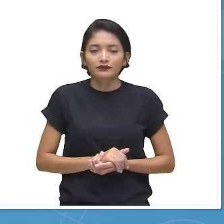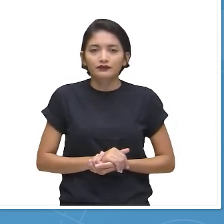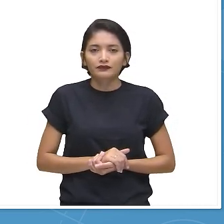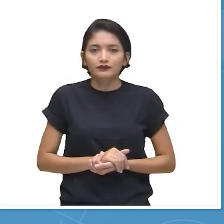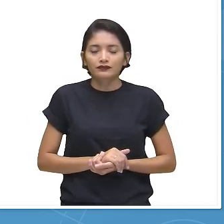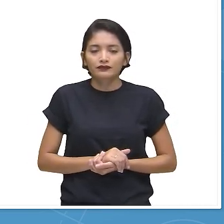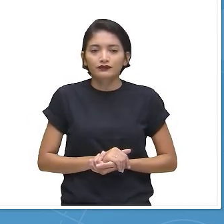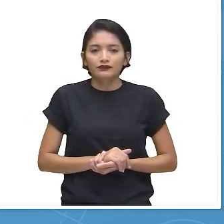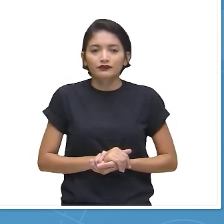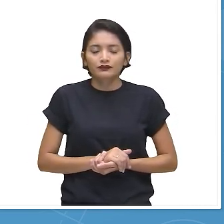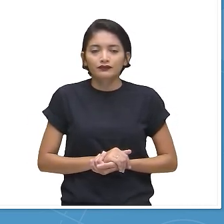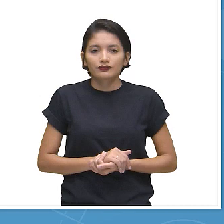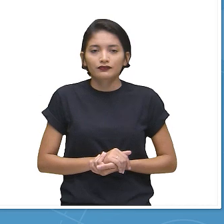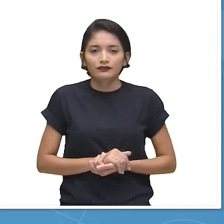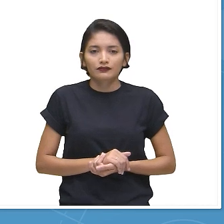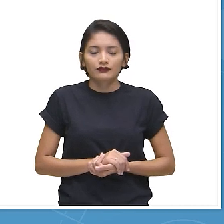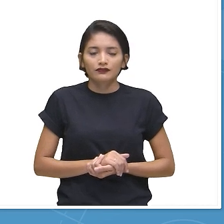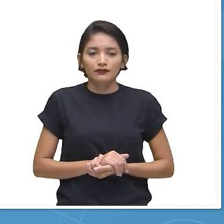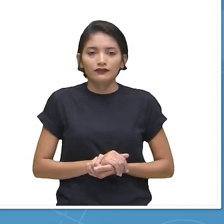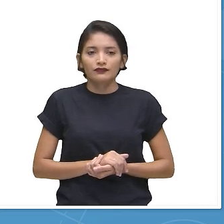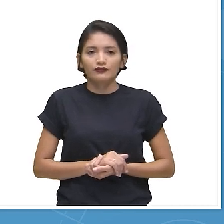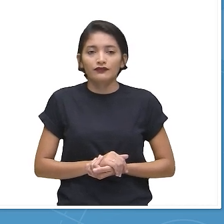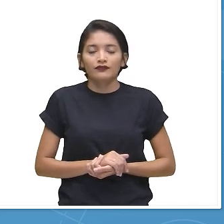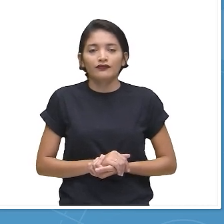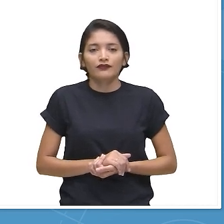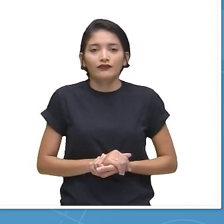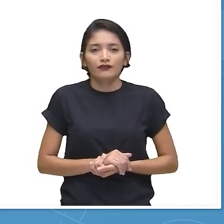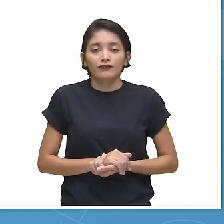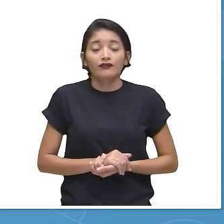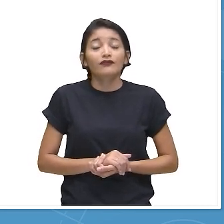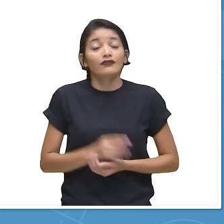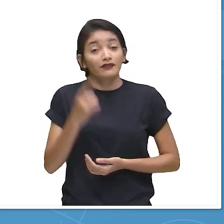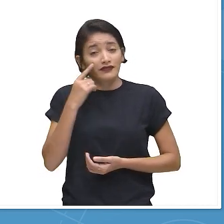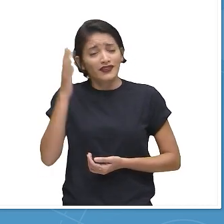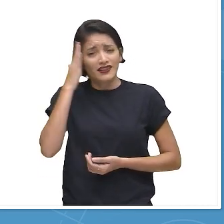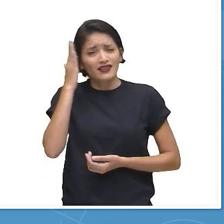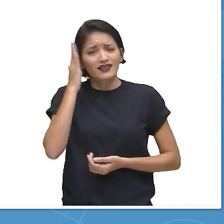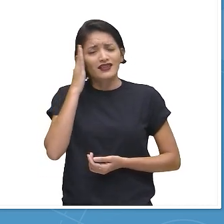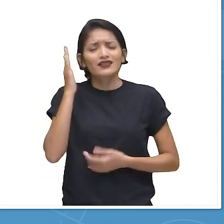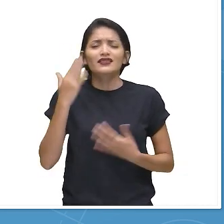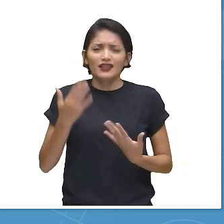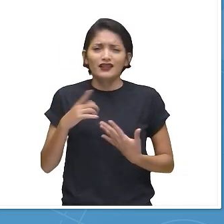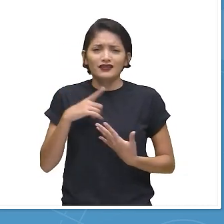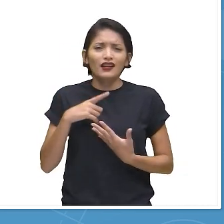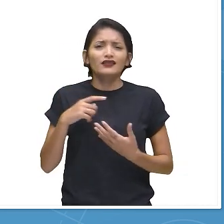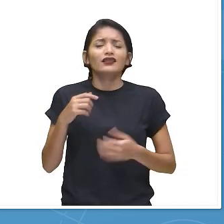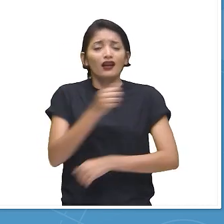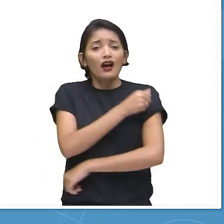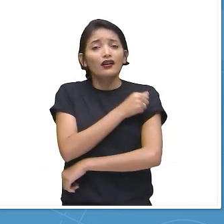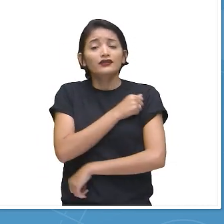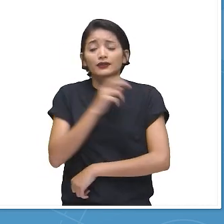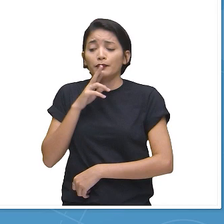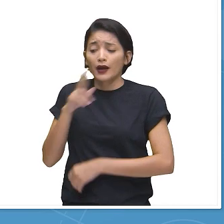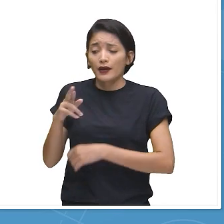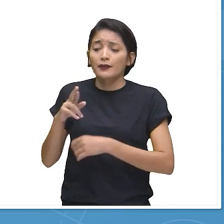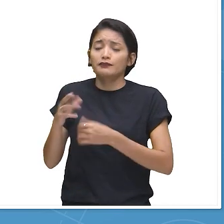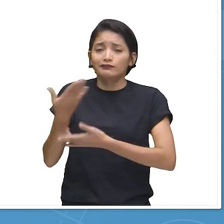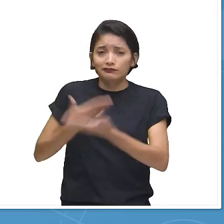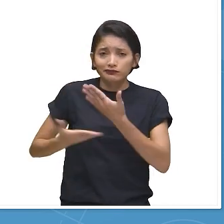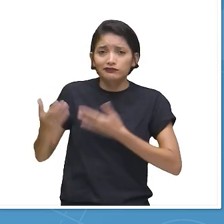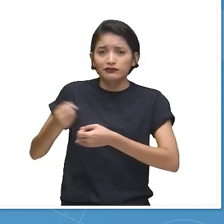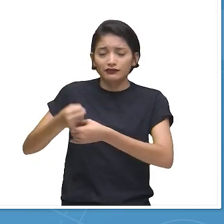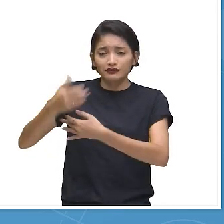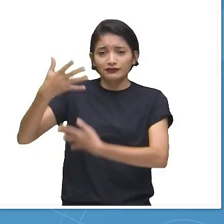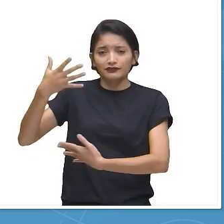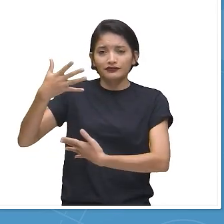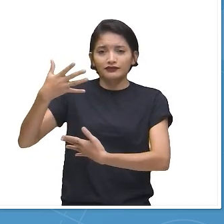alguém aí? Muito bem, eu sei que tem, já nós vamos destacar os nossos queridos que estão participando. Eu